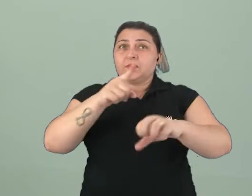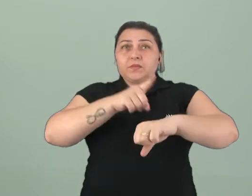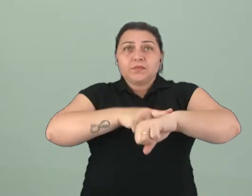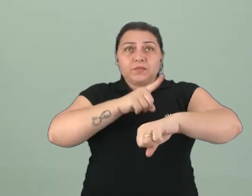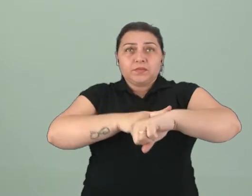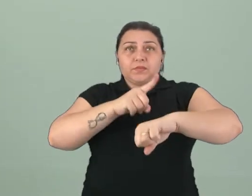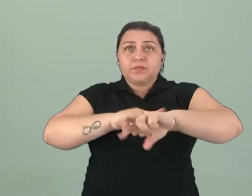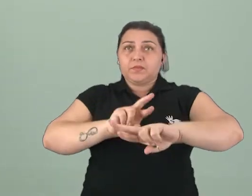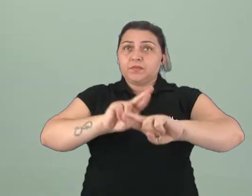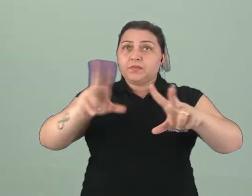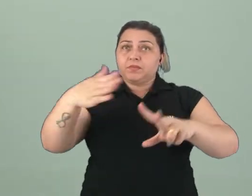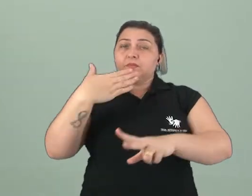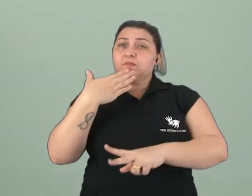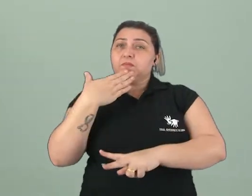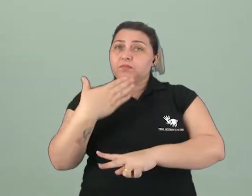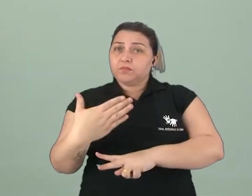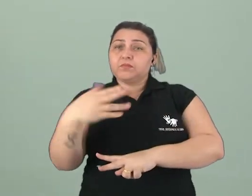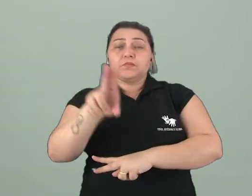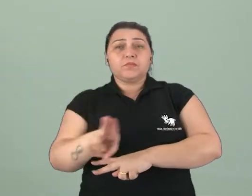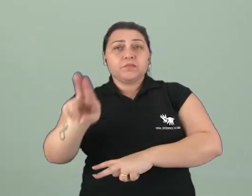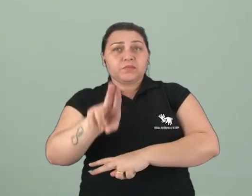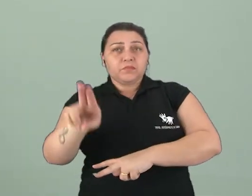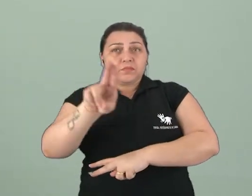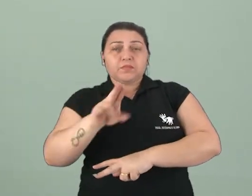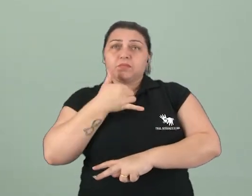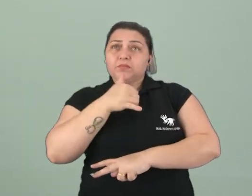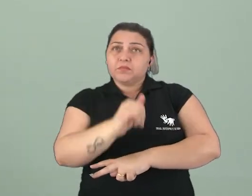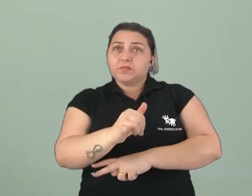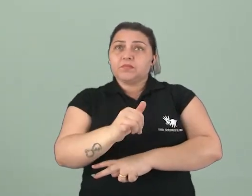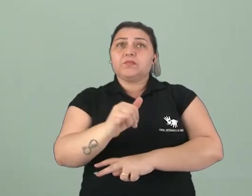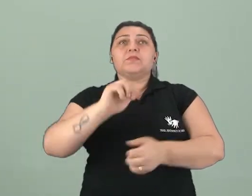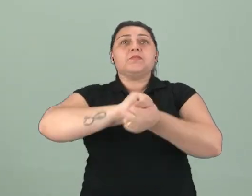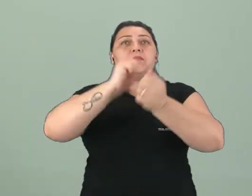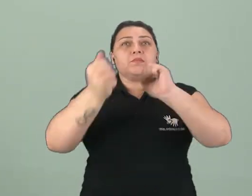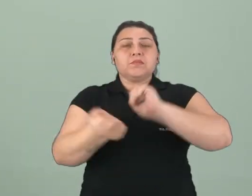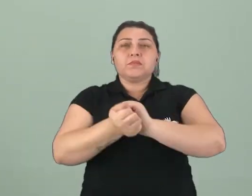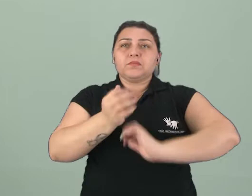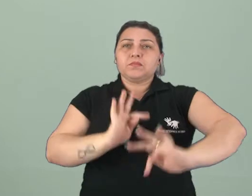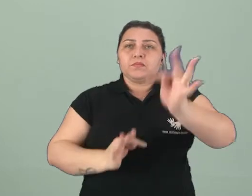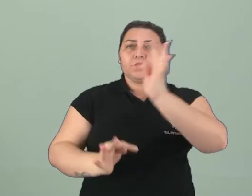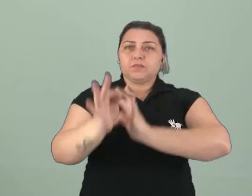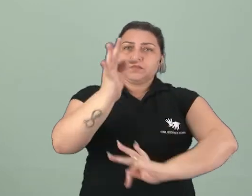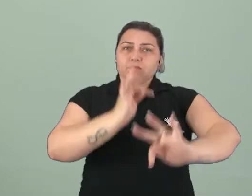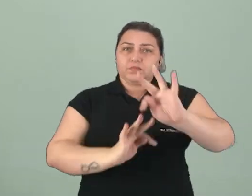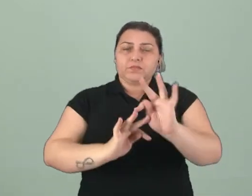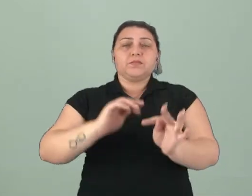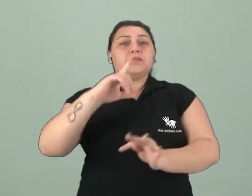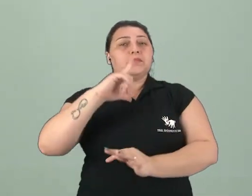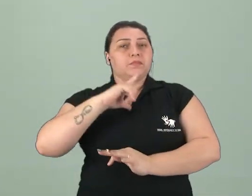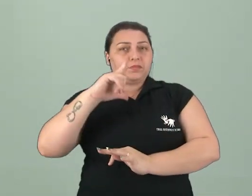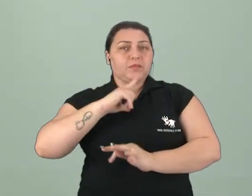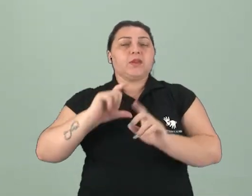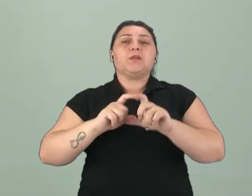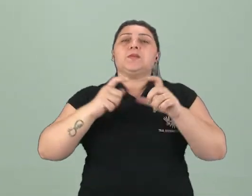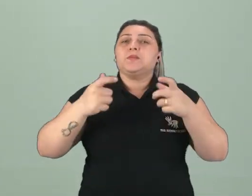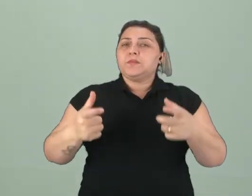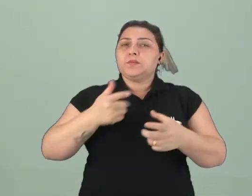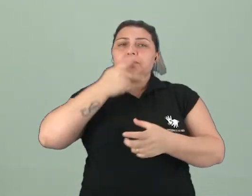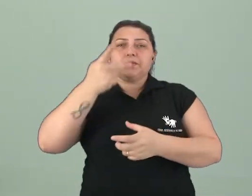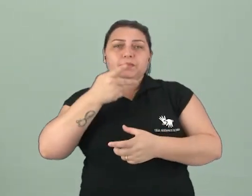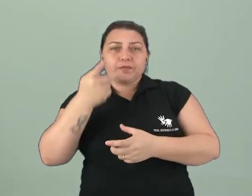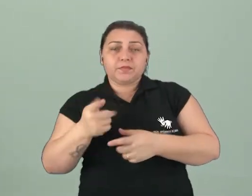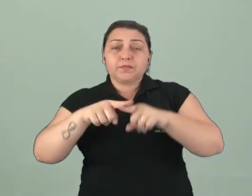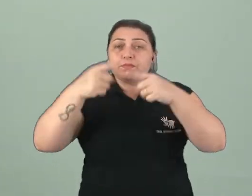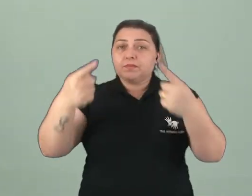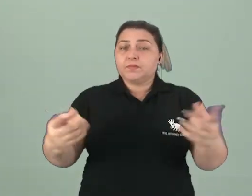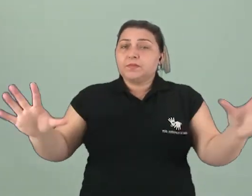diferentes épocas e o uso de diferentes tipos de energia associados a essas tecnologias. É um tema grande, né, de ser falado,